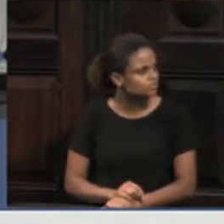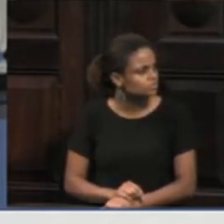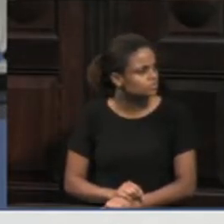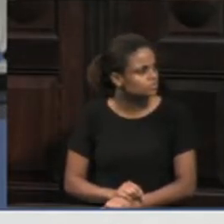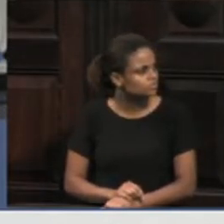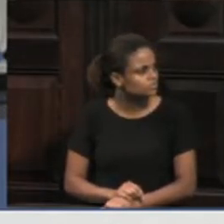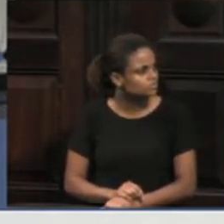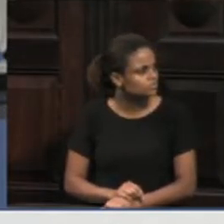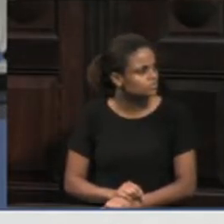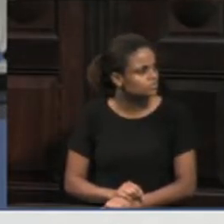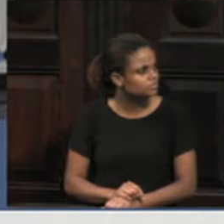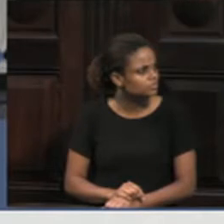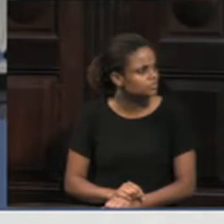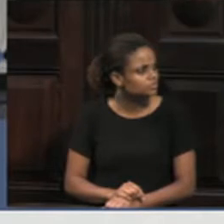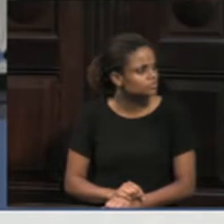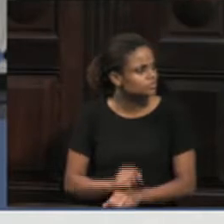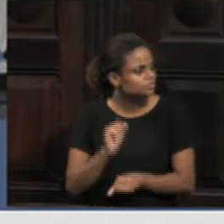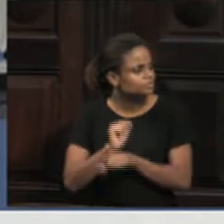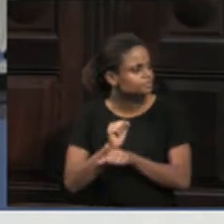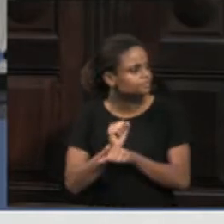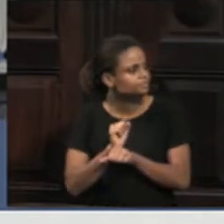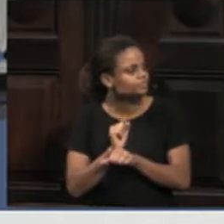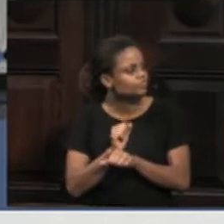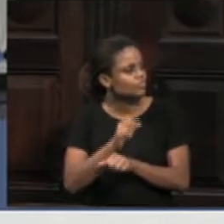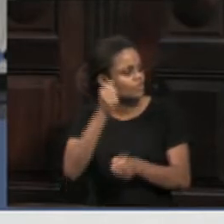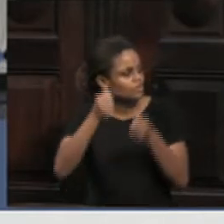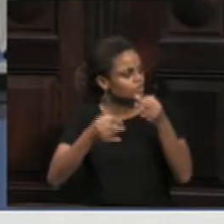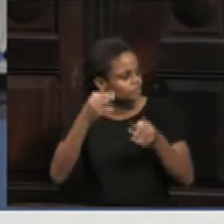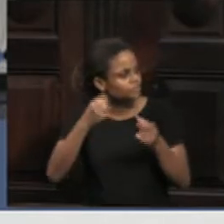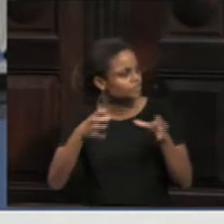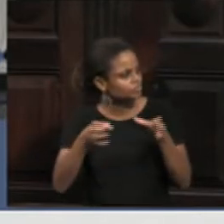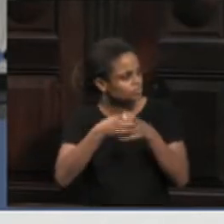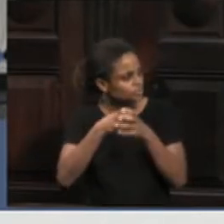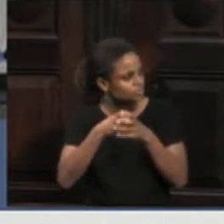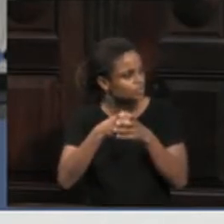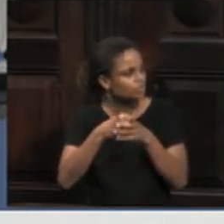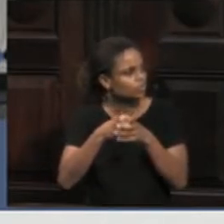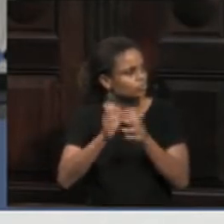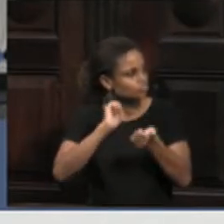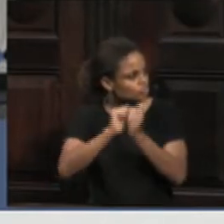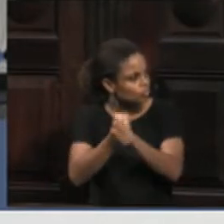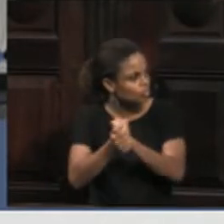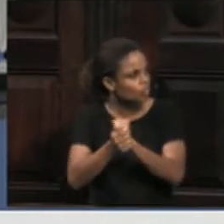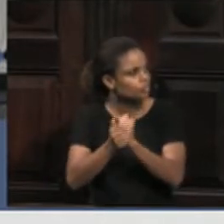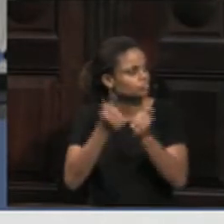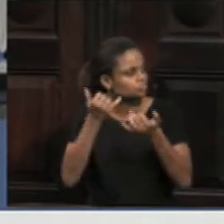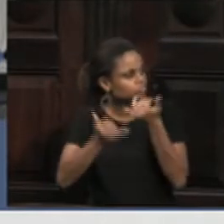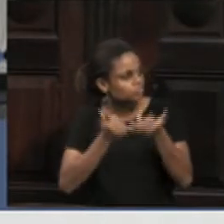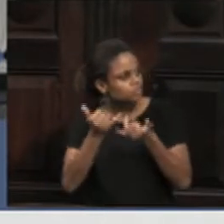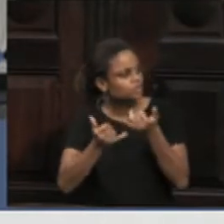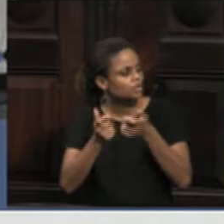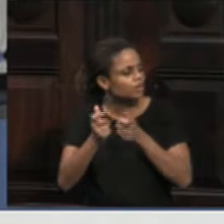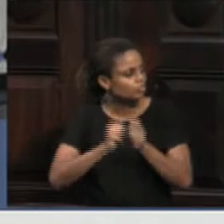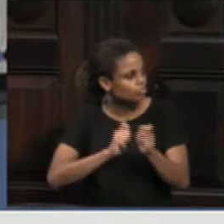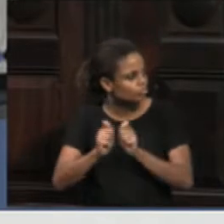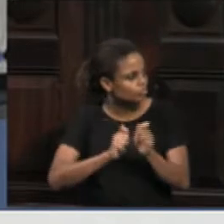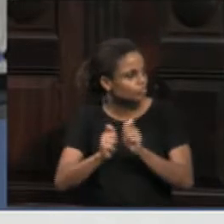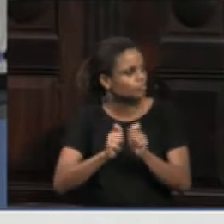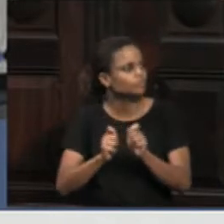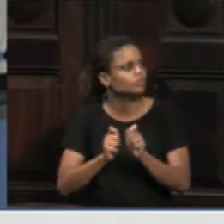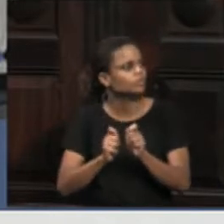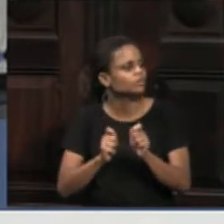Justiça, Defesa do Meio Ambiente, de Esporte e Lazer, de Orçamento, Finanças, Fiscalização e